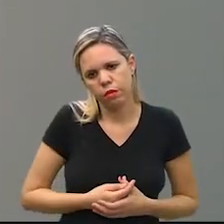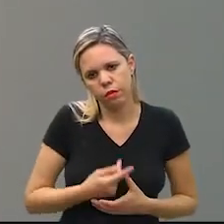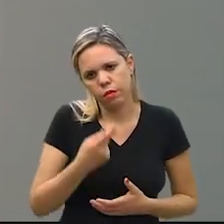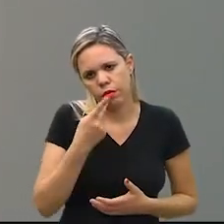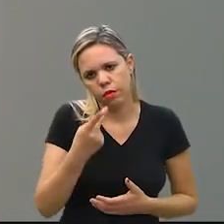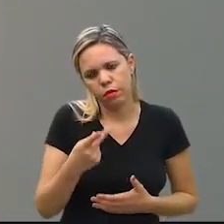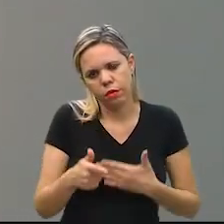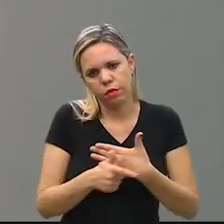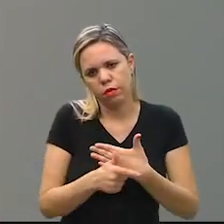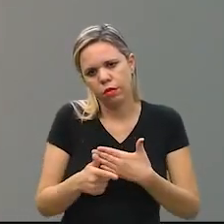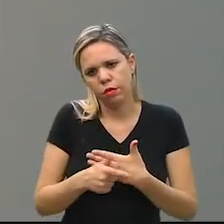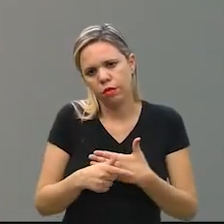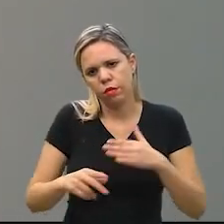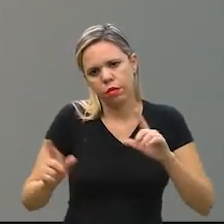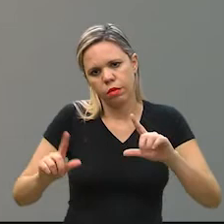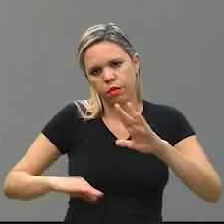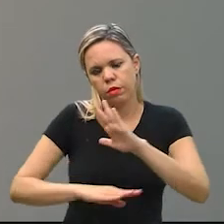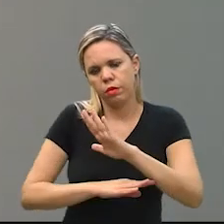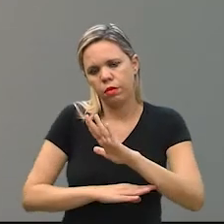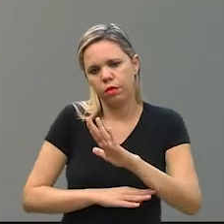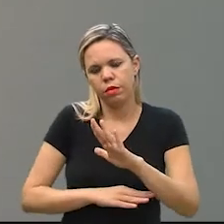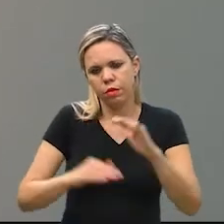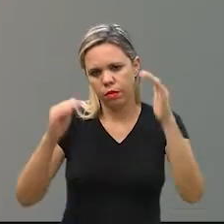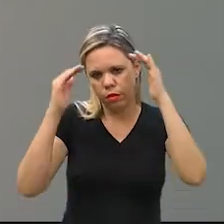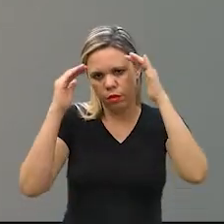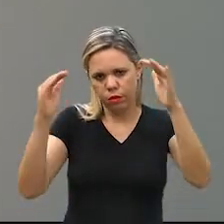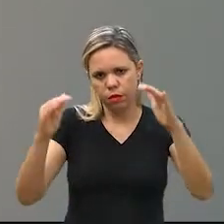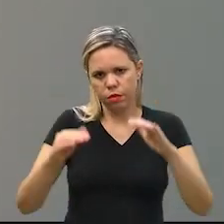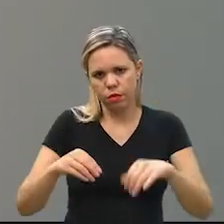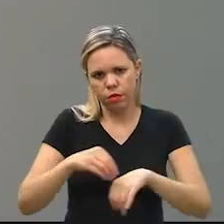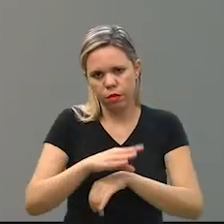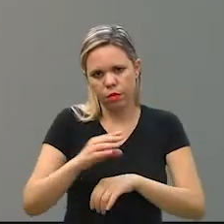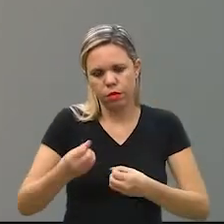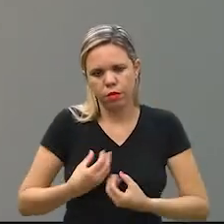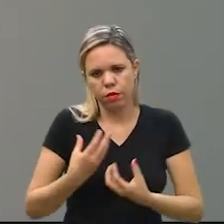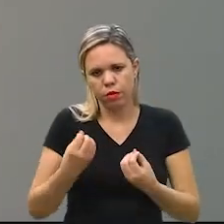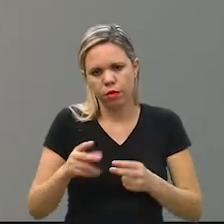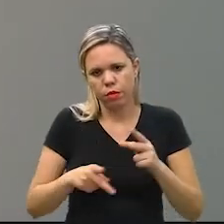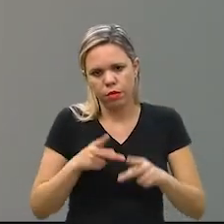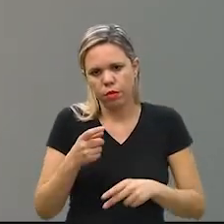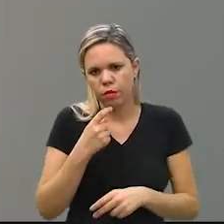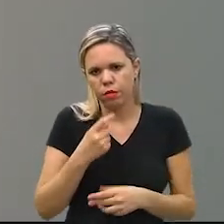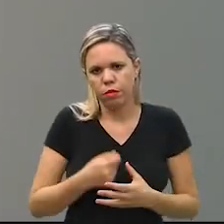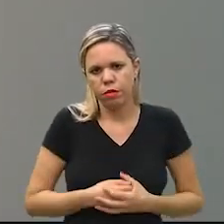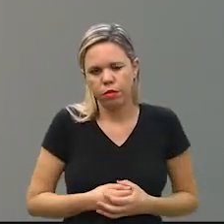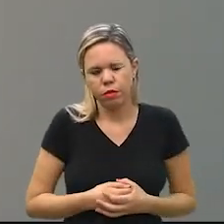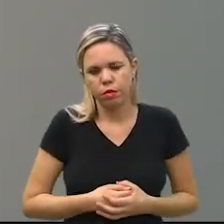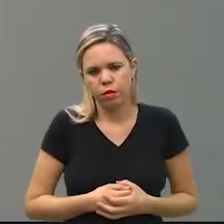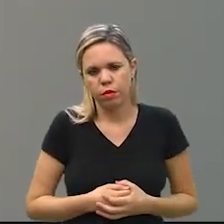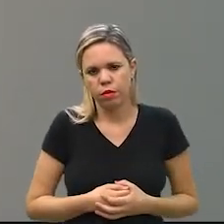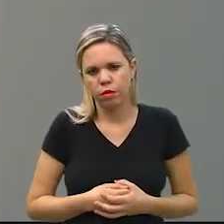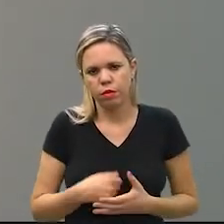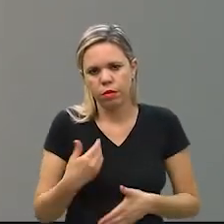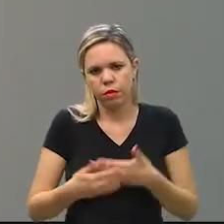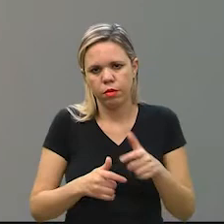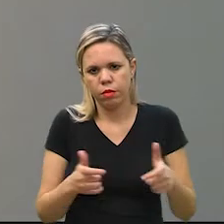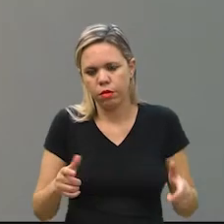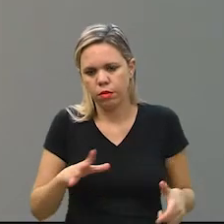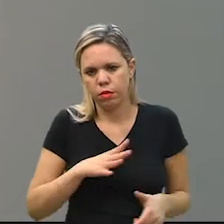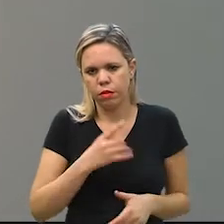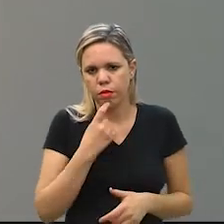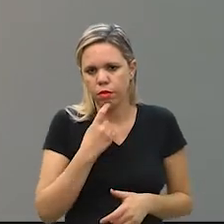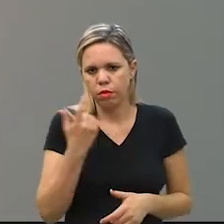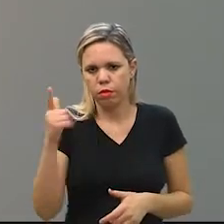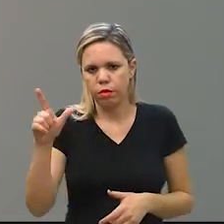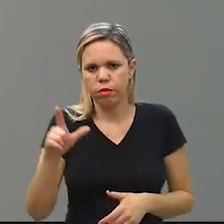aqui do papel da TV Câmara, que é um papel que tem cumprido de levar informação à população de Campinas, cada vez mais a cidade de Campinas